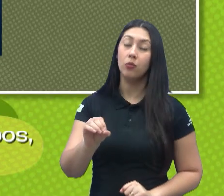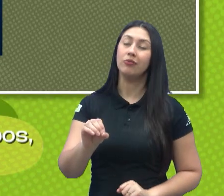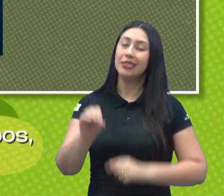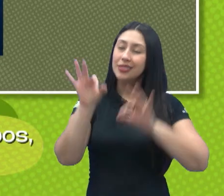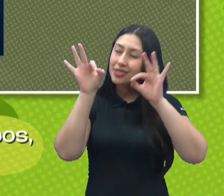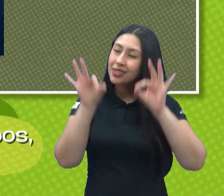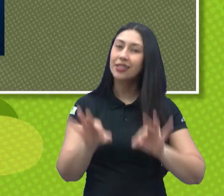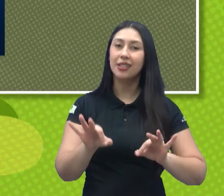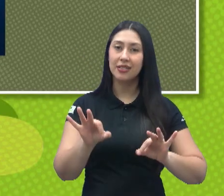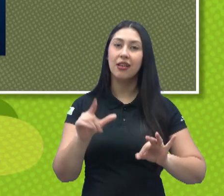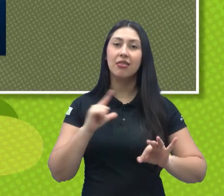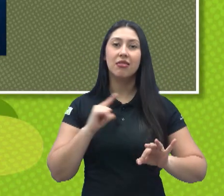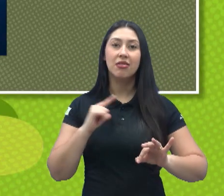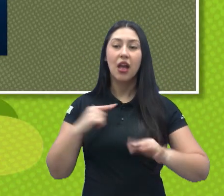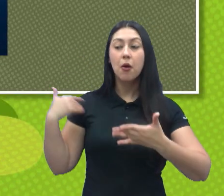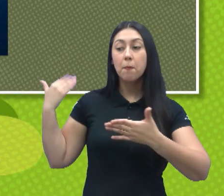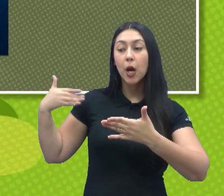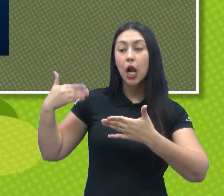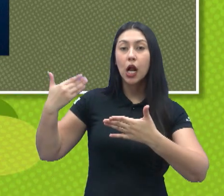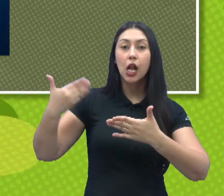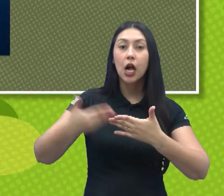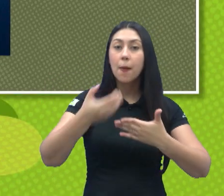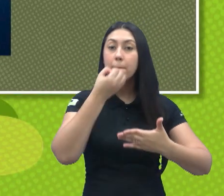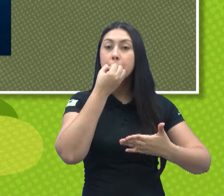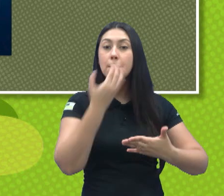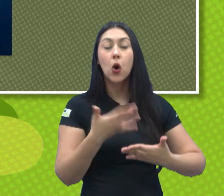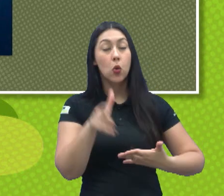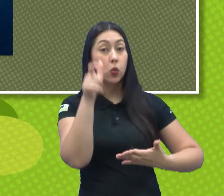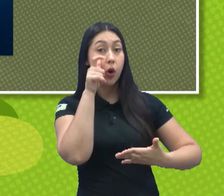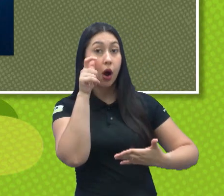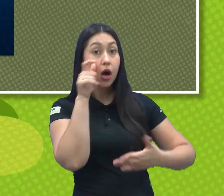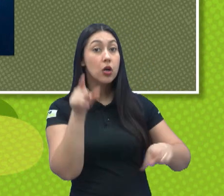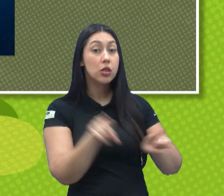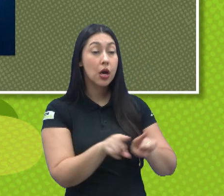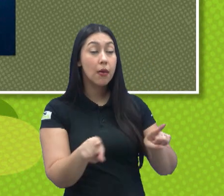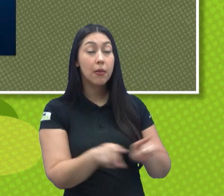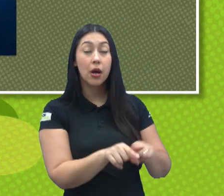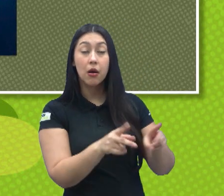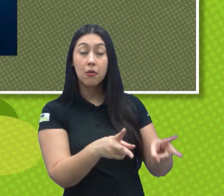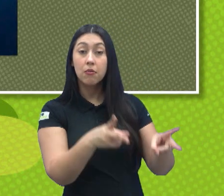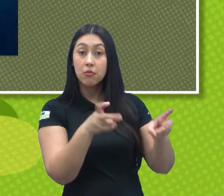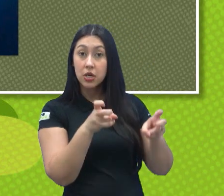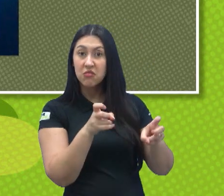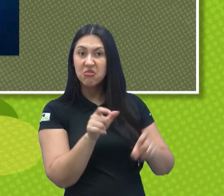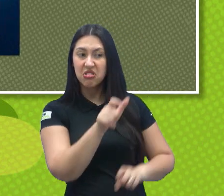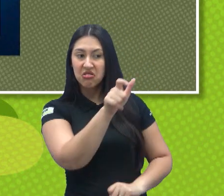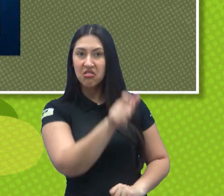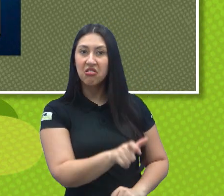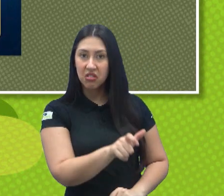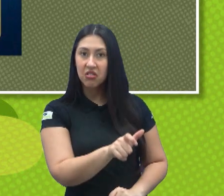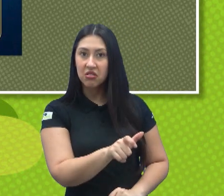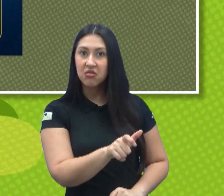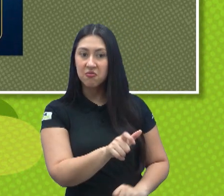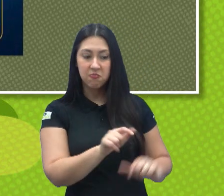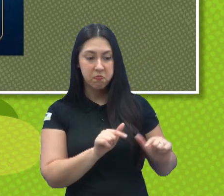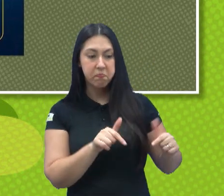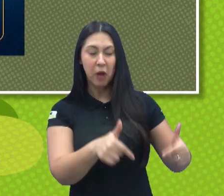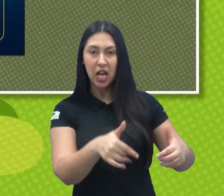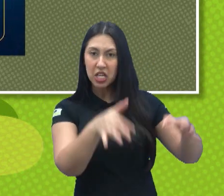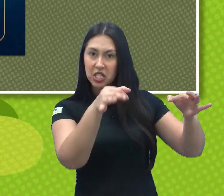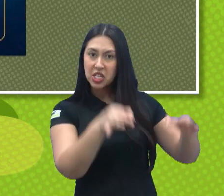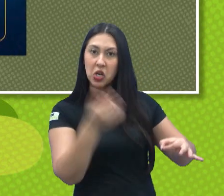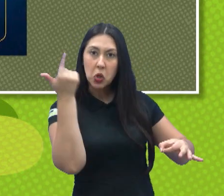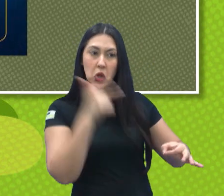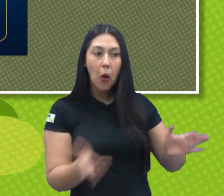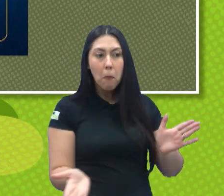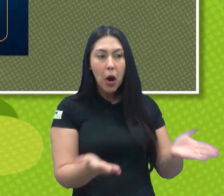bom currículo. Assistindo alguns lances dele, também é perceptível que é um zagueiro que tem bom posicionamento, consegue sair jogando,